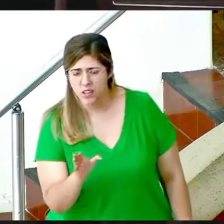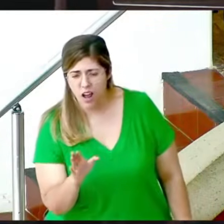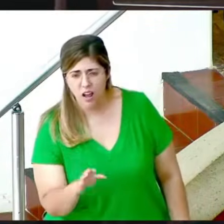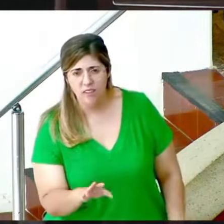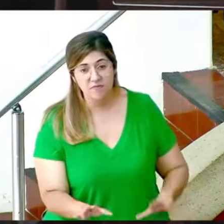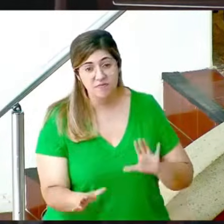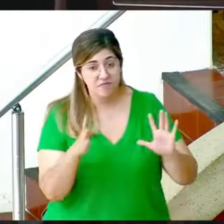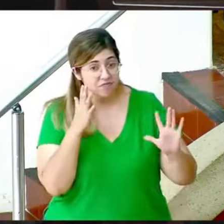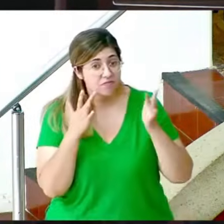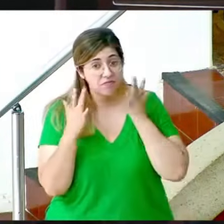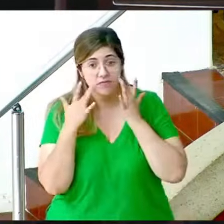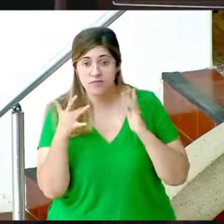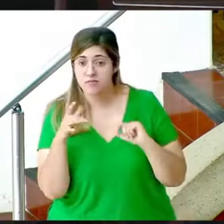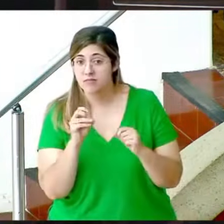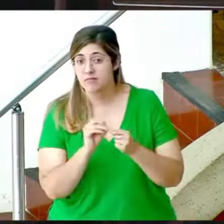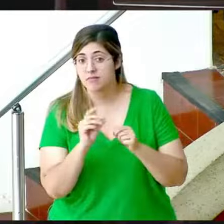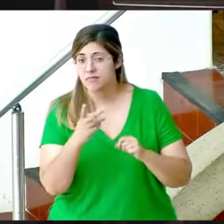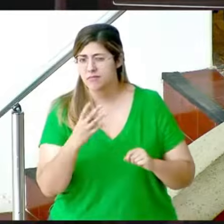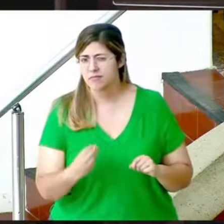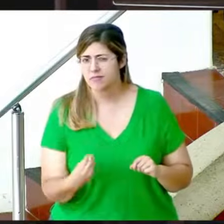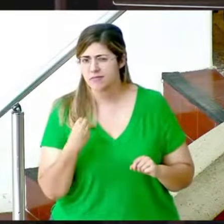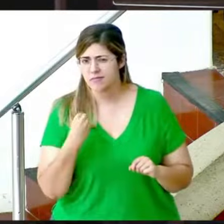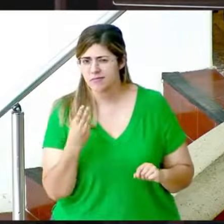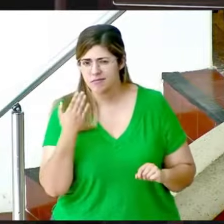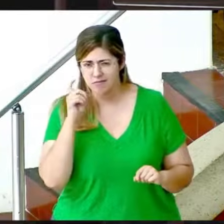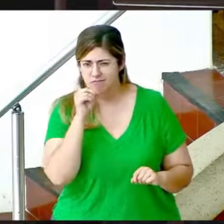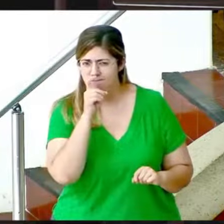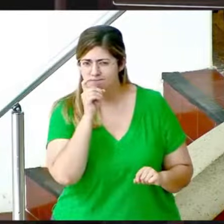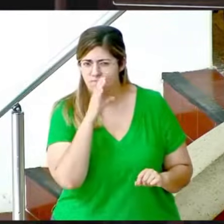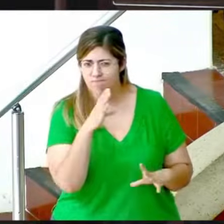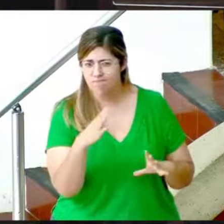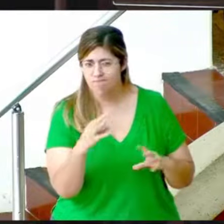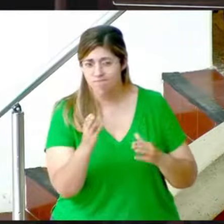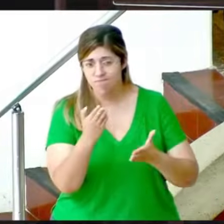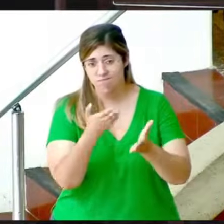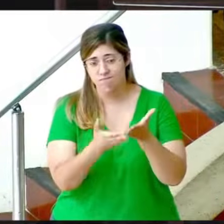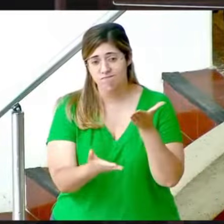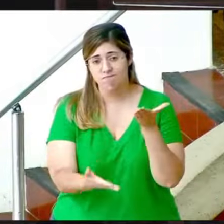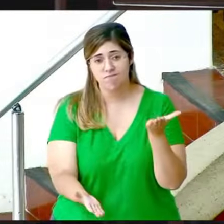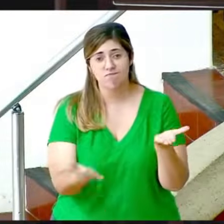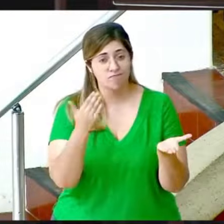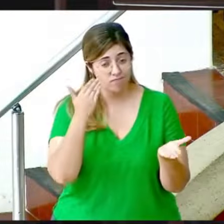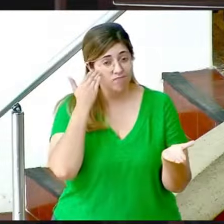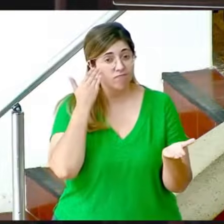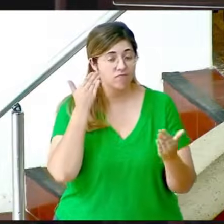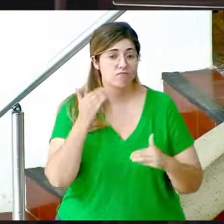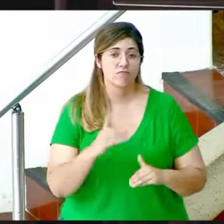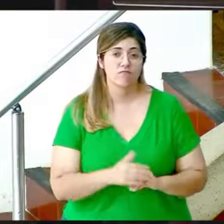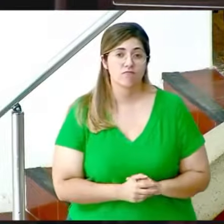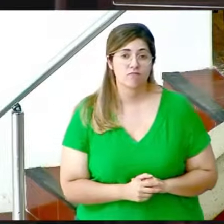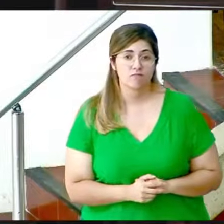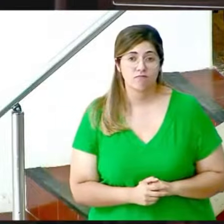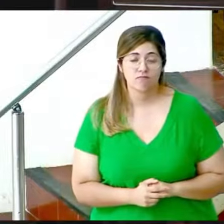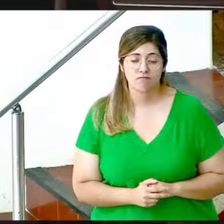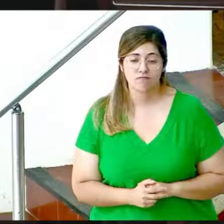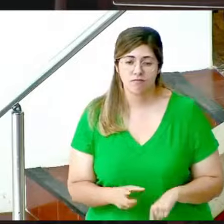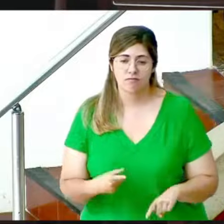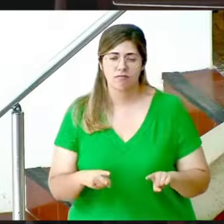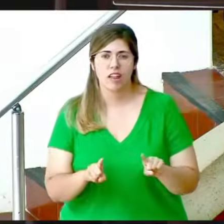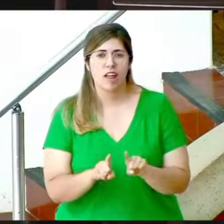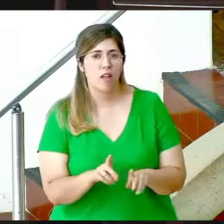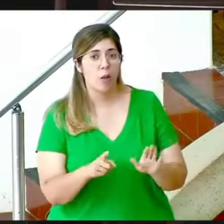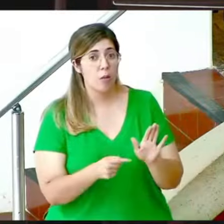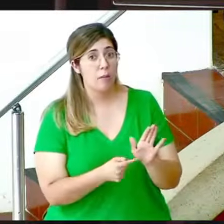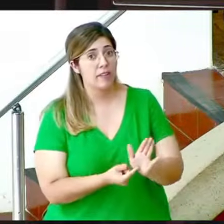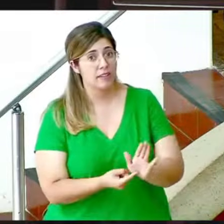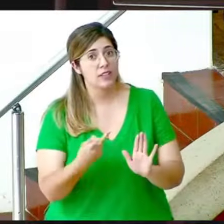talvez nunca foi, ou começou a ser, mas se perdeu. Pois é. A ideia que eu quero trazer aqui